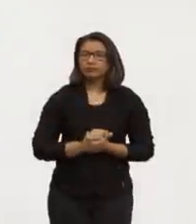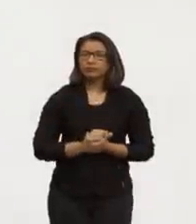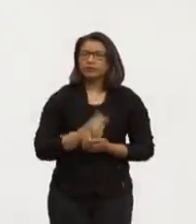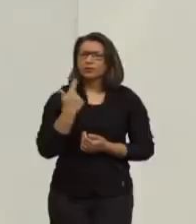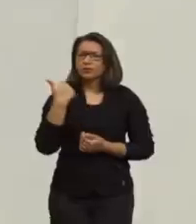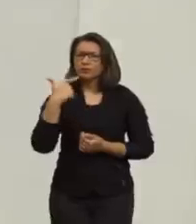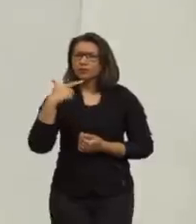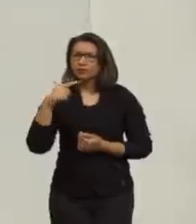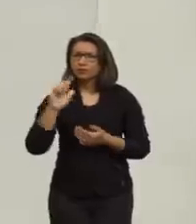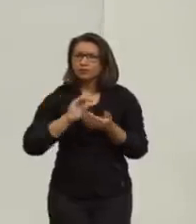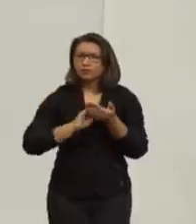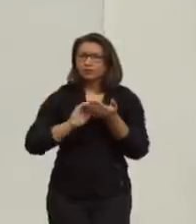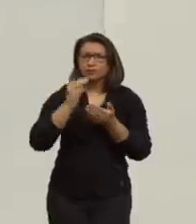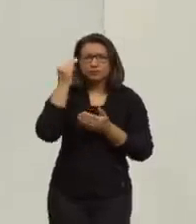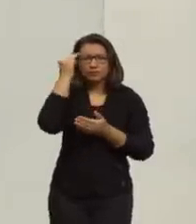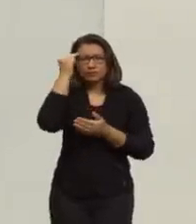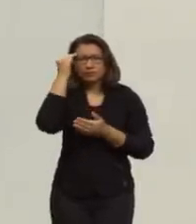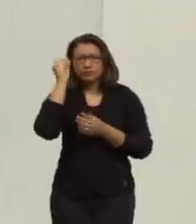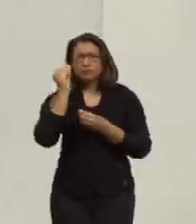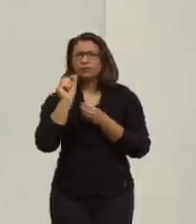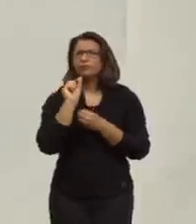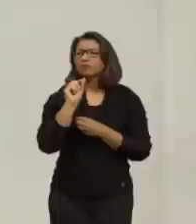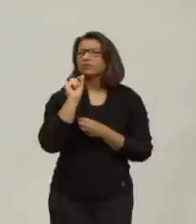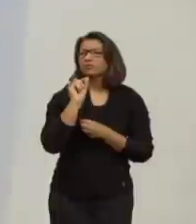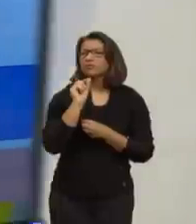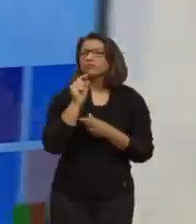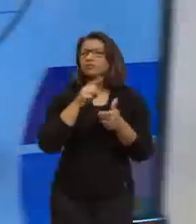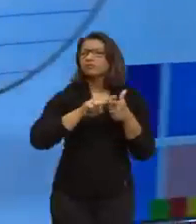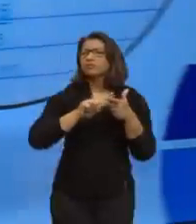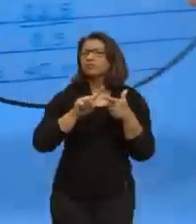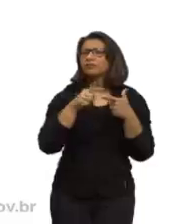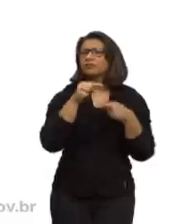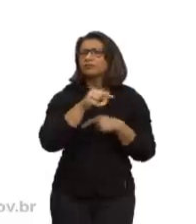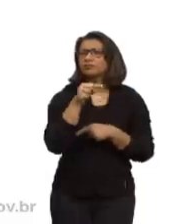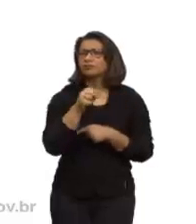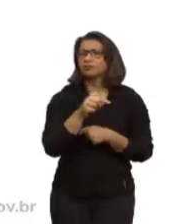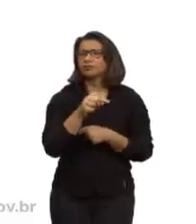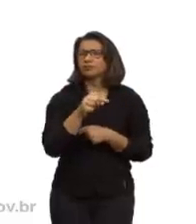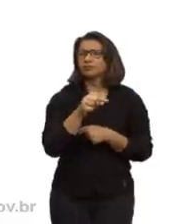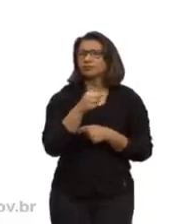cálculo aqui, mentalzinho. O que, que nós estamos dividindo? Ó?